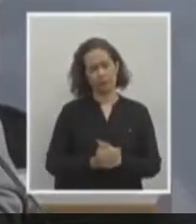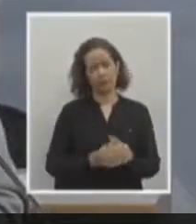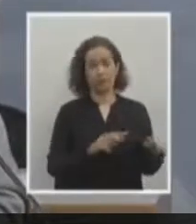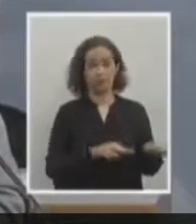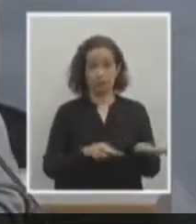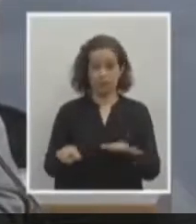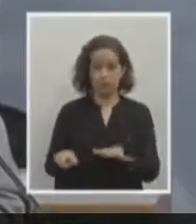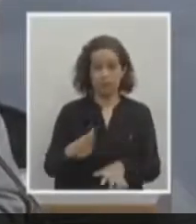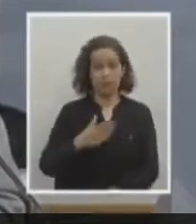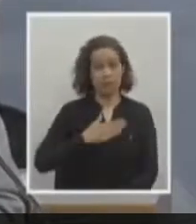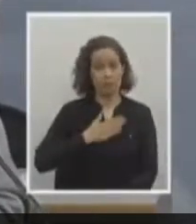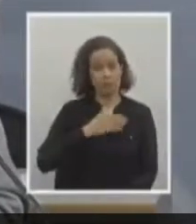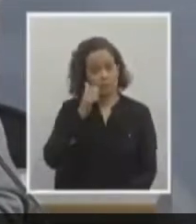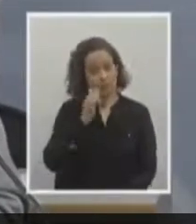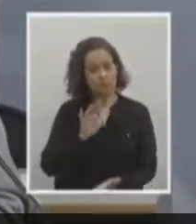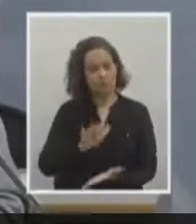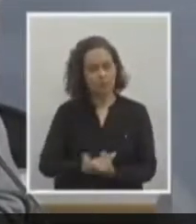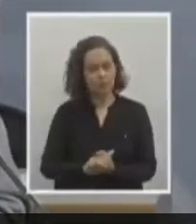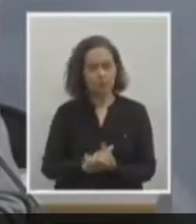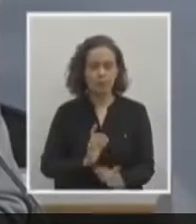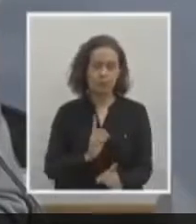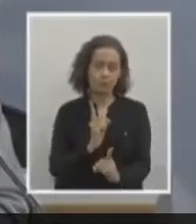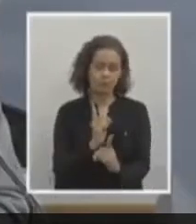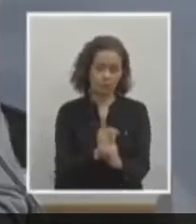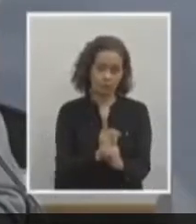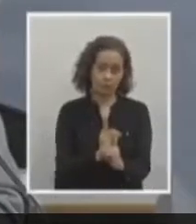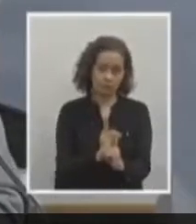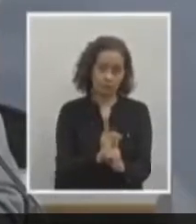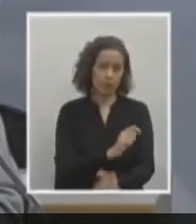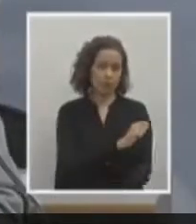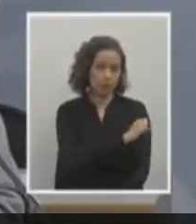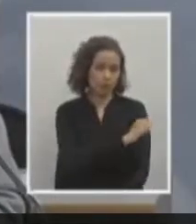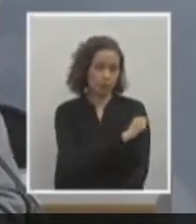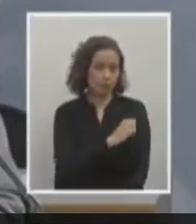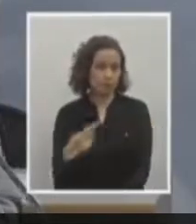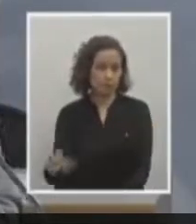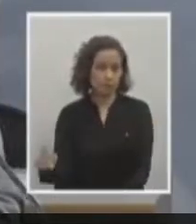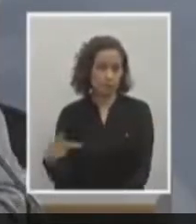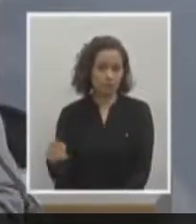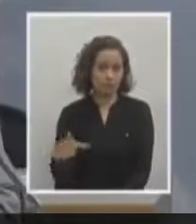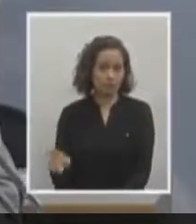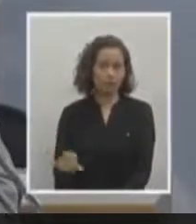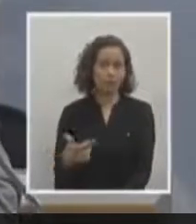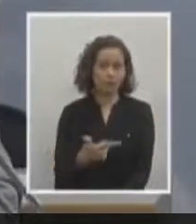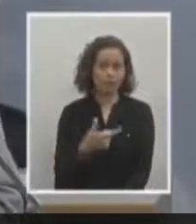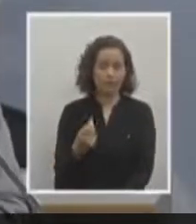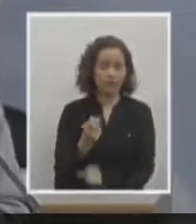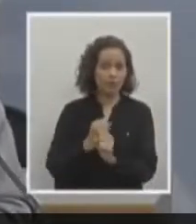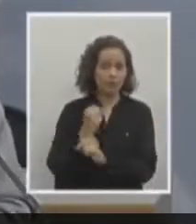minha esposa encontrou um aluno dela de 20 anos